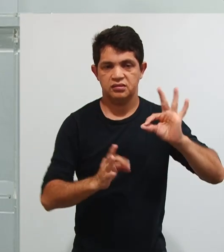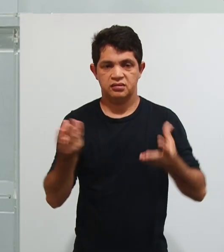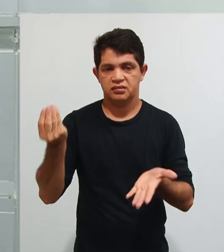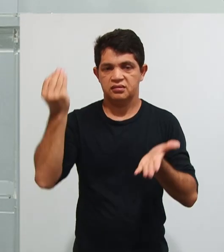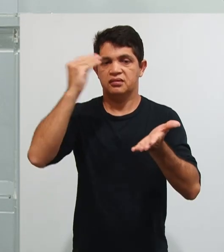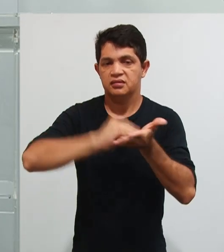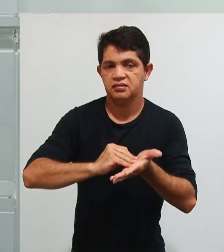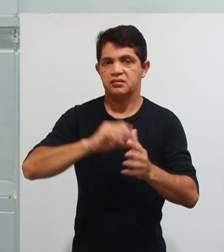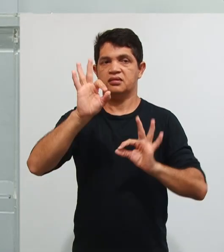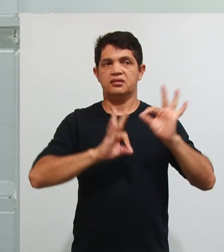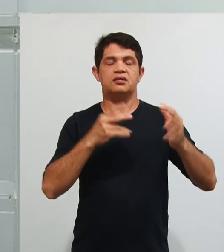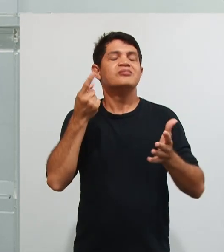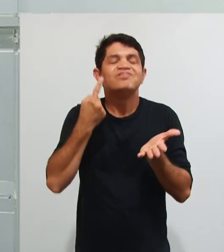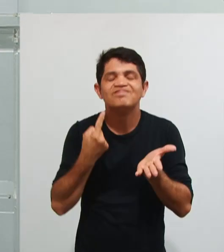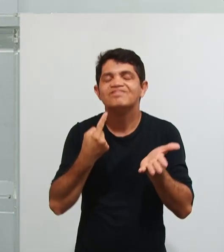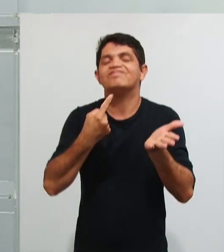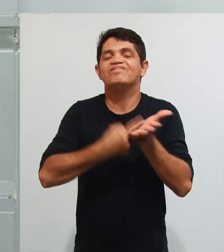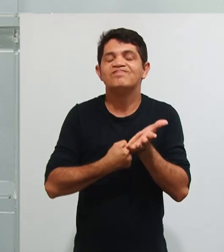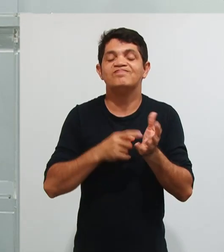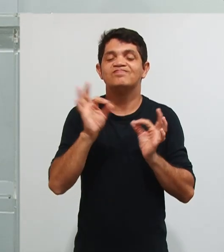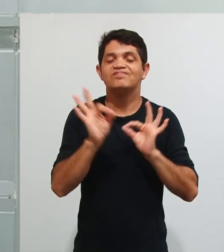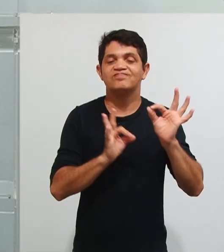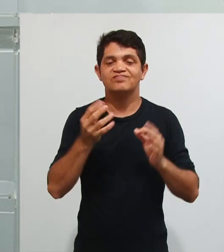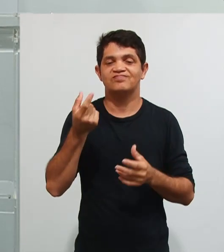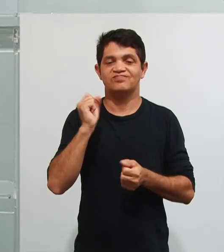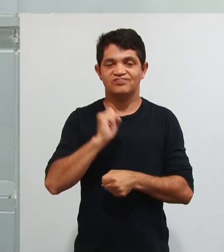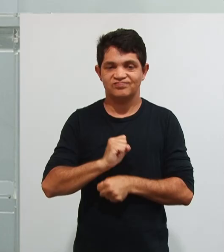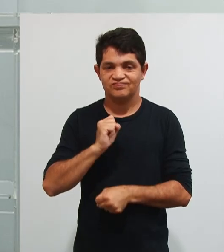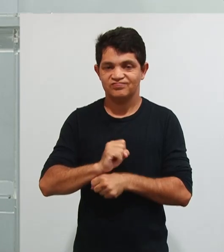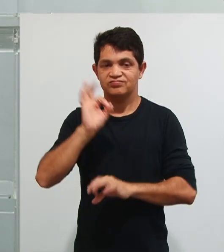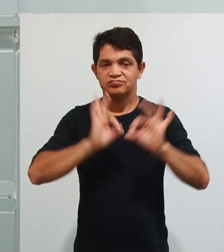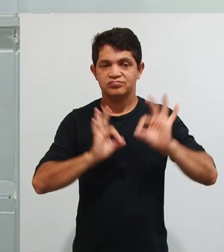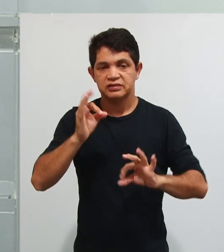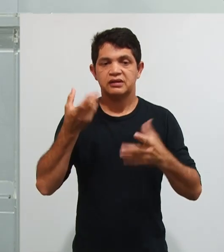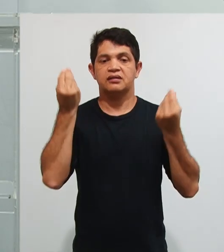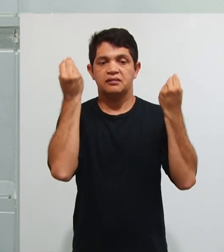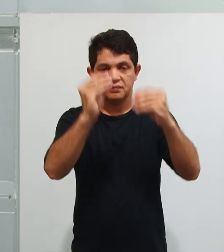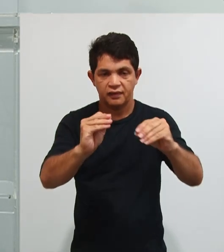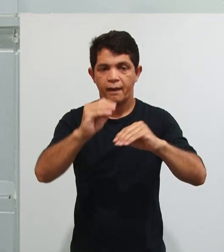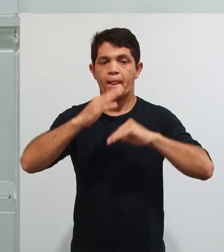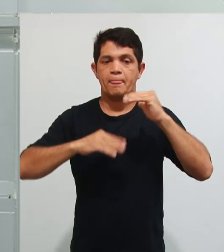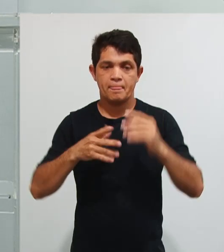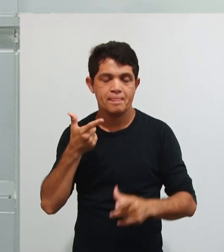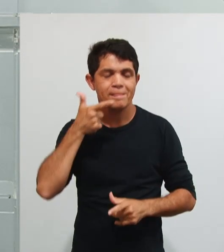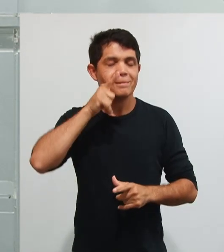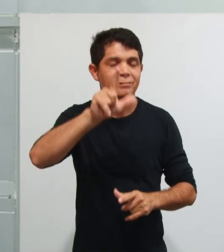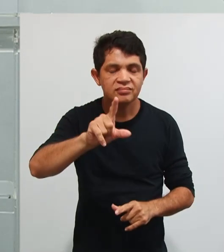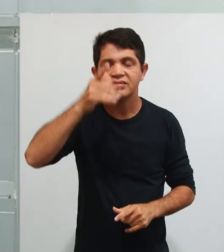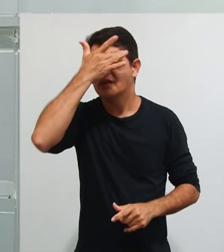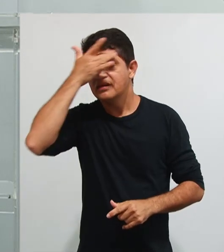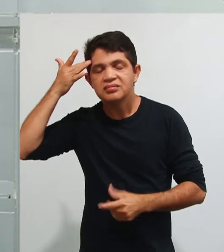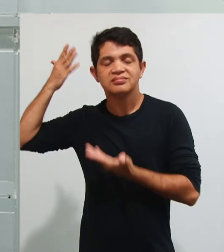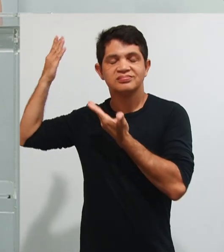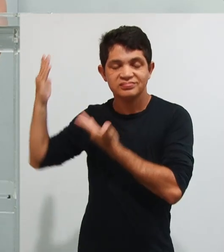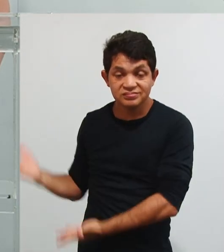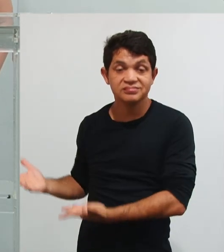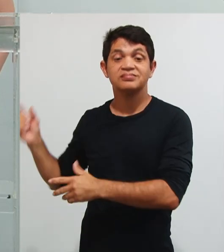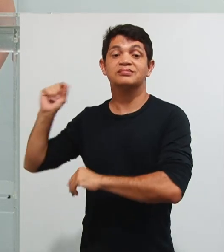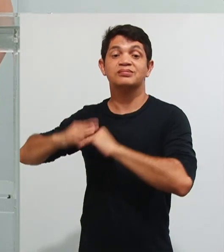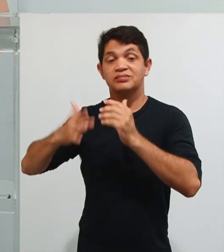do tesouro, um potinho de tesouro dentro das organizações. E esse camarada está falando exatamente